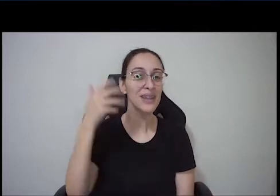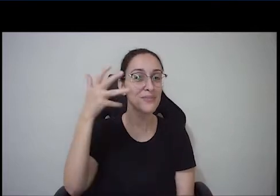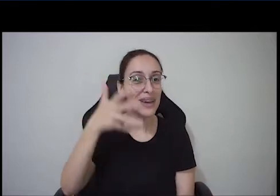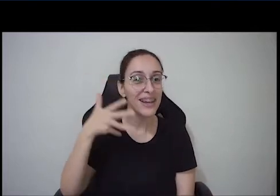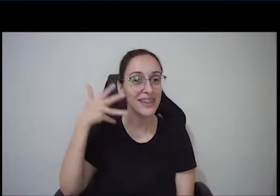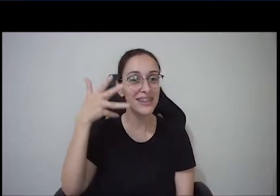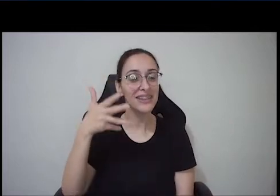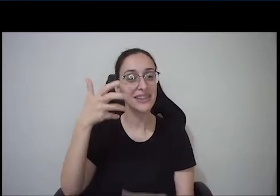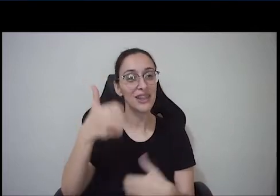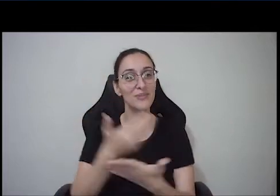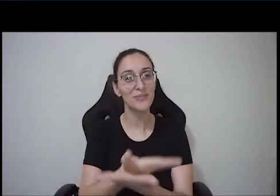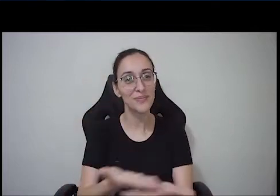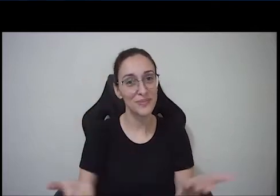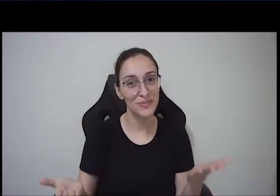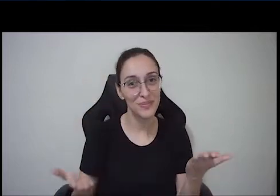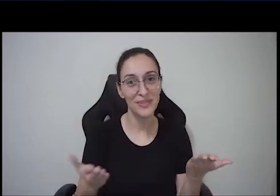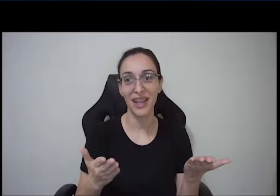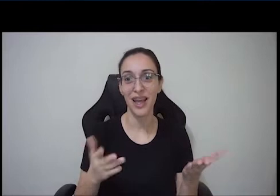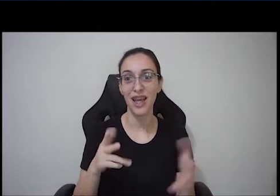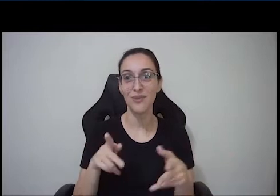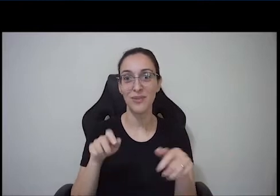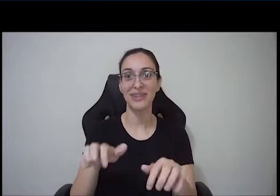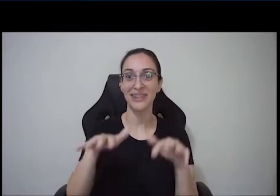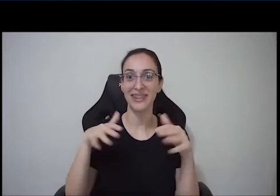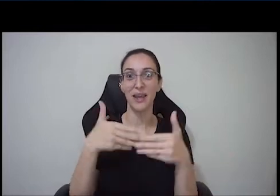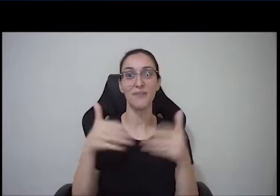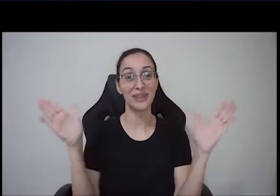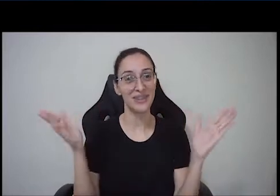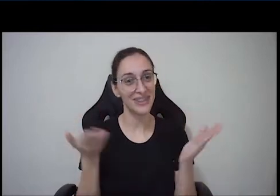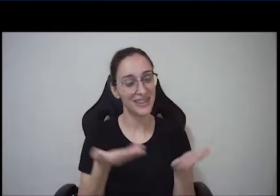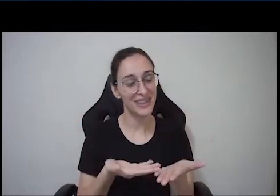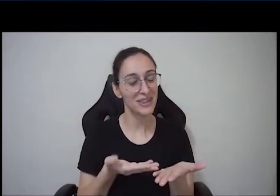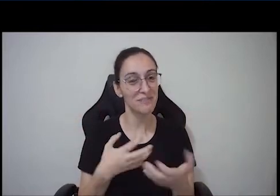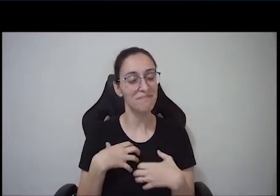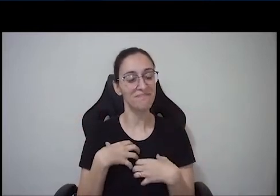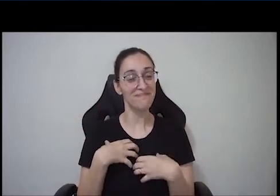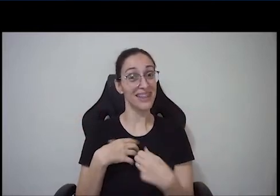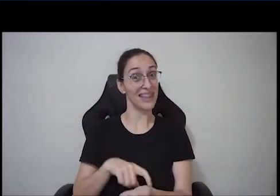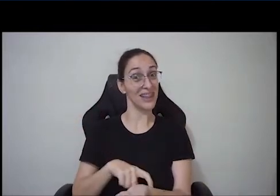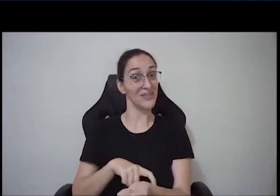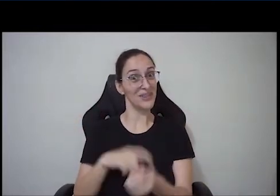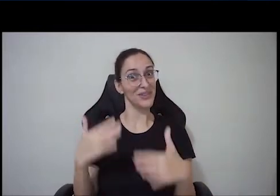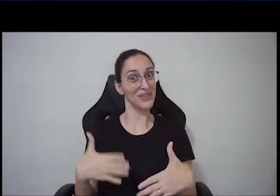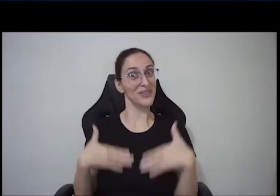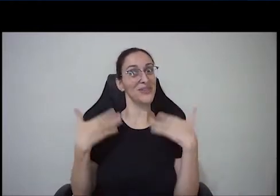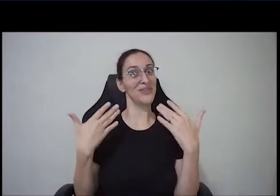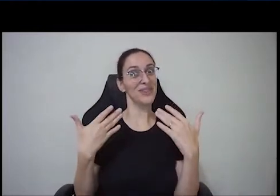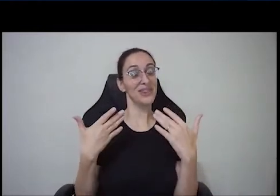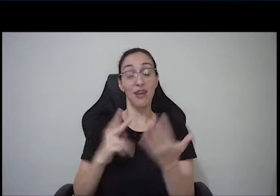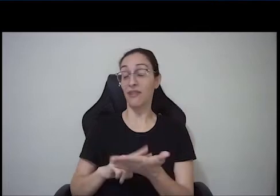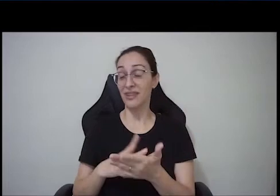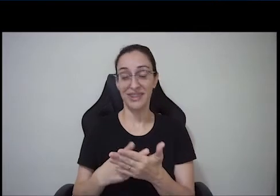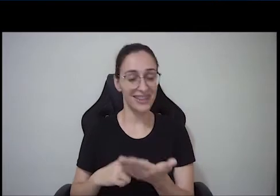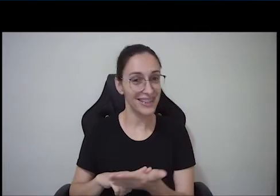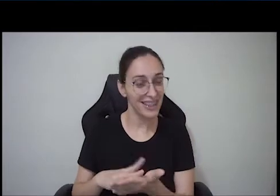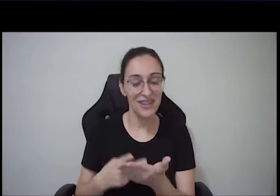palestra pública e para um público aberto, assim, me dá um nervoso, um susto. Eu quase não dormi à noite,